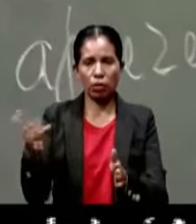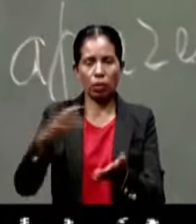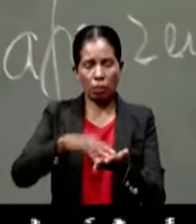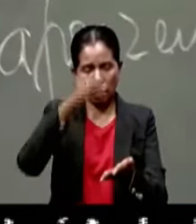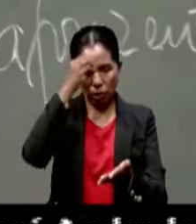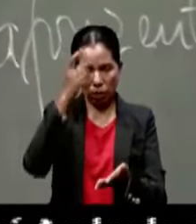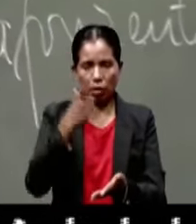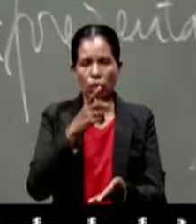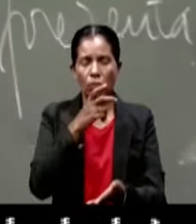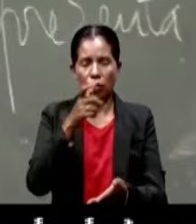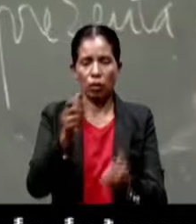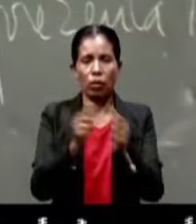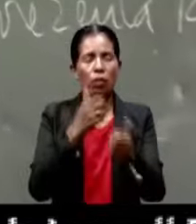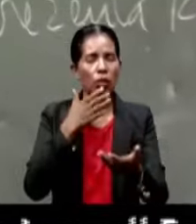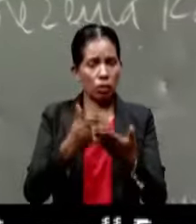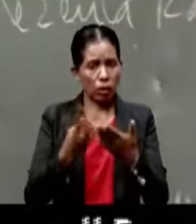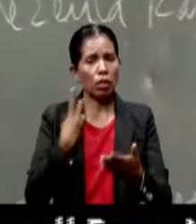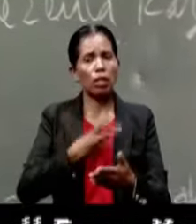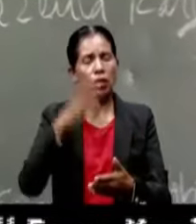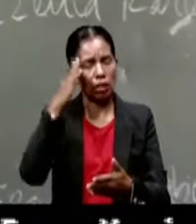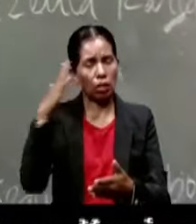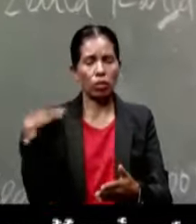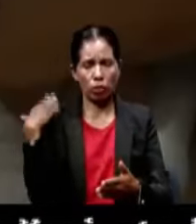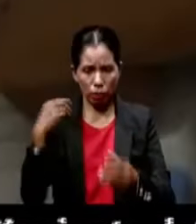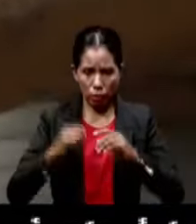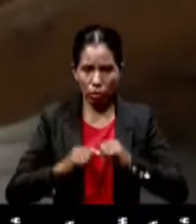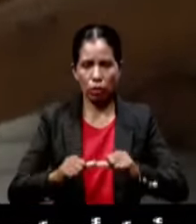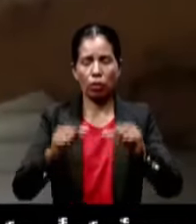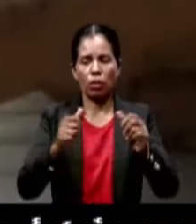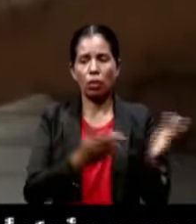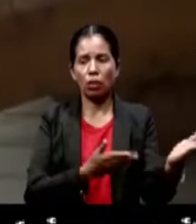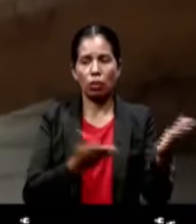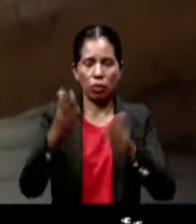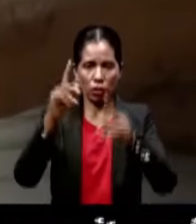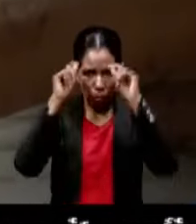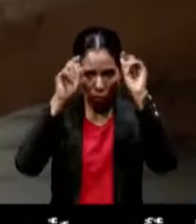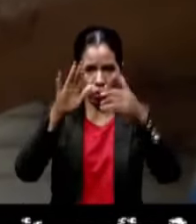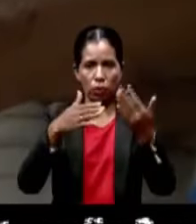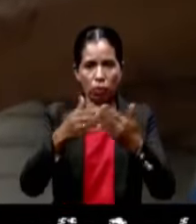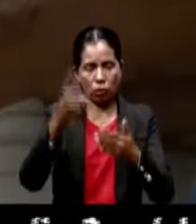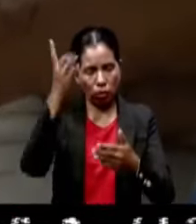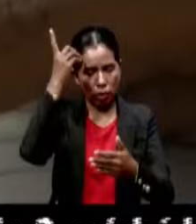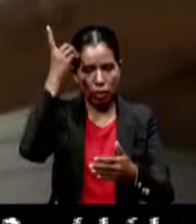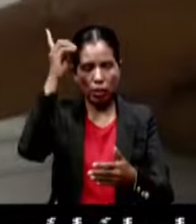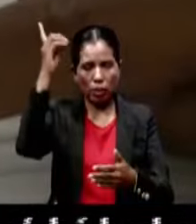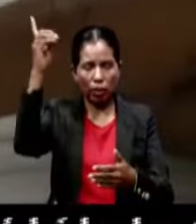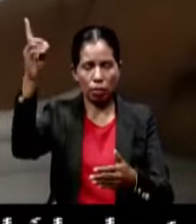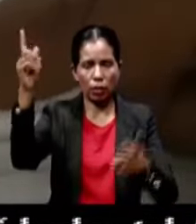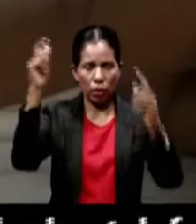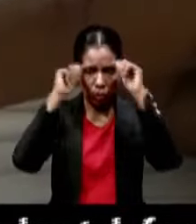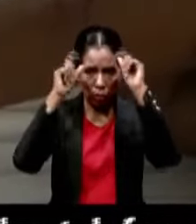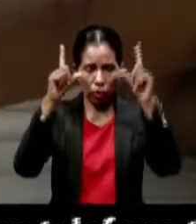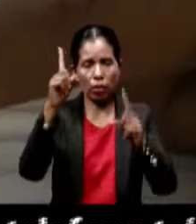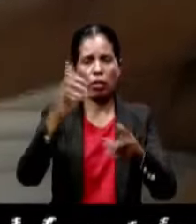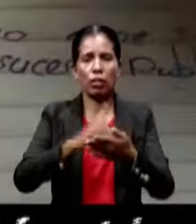língua portuguesa hodiak, ita hatene foi ensai maksei continua lori timoruan hotu nye mehi, ba timor ida desenvolvido